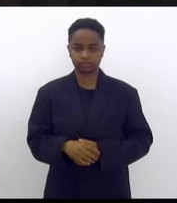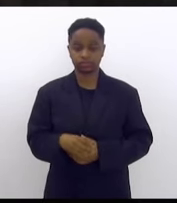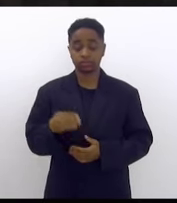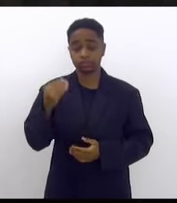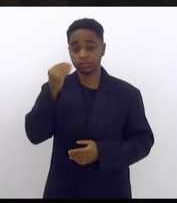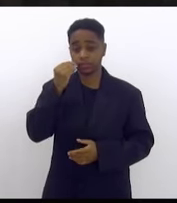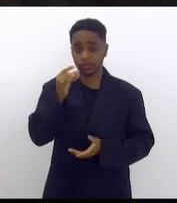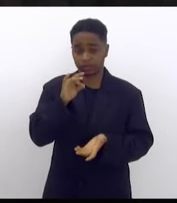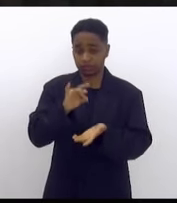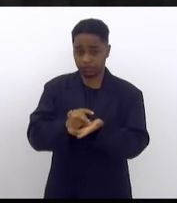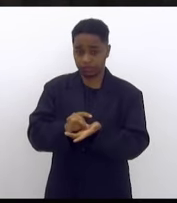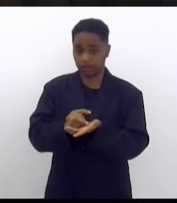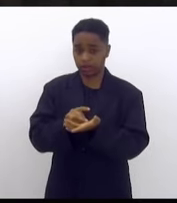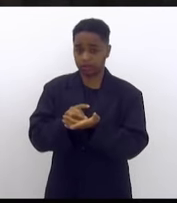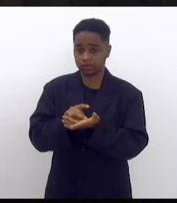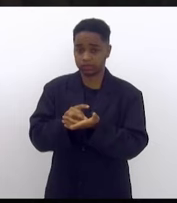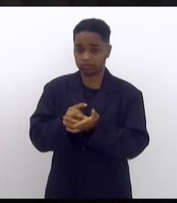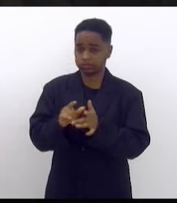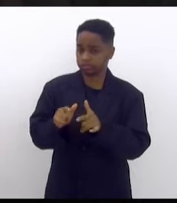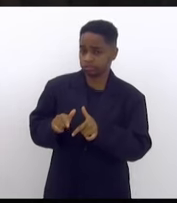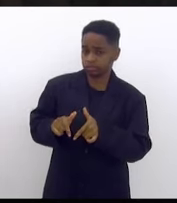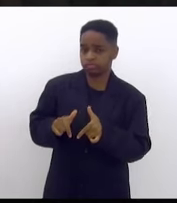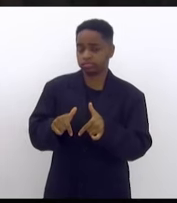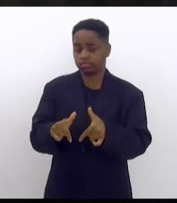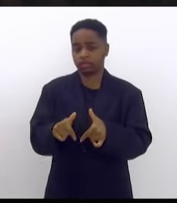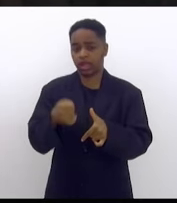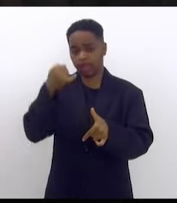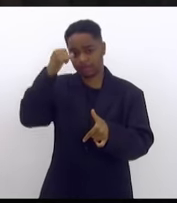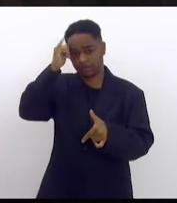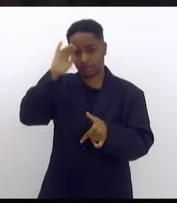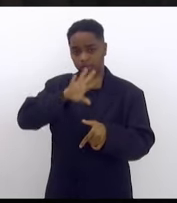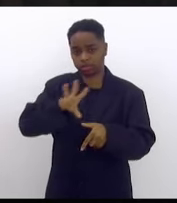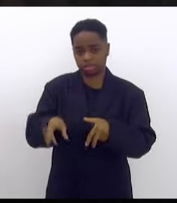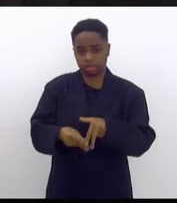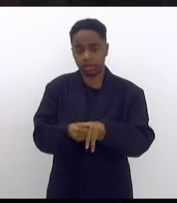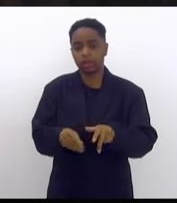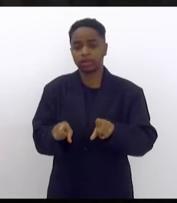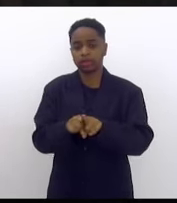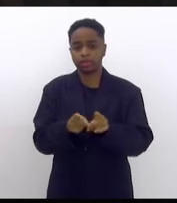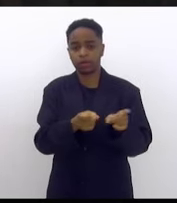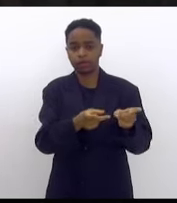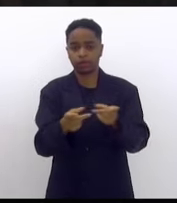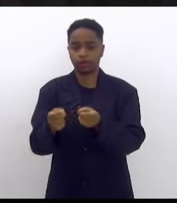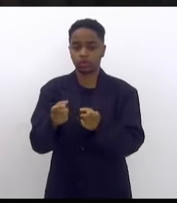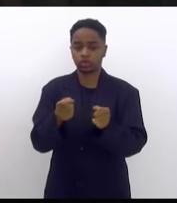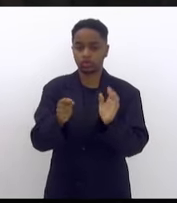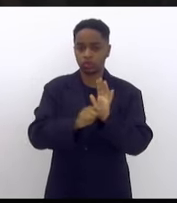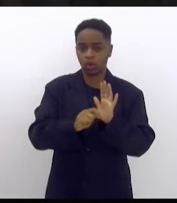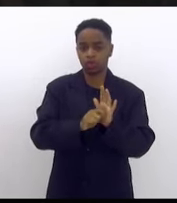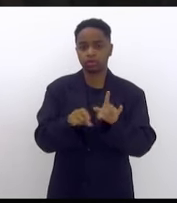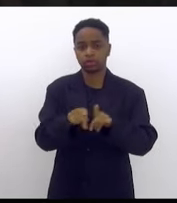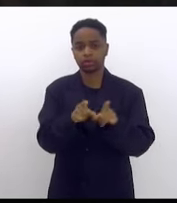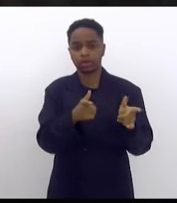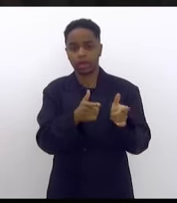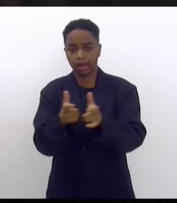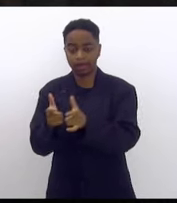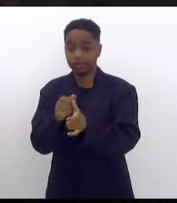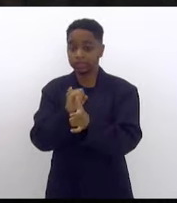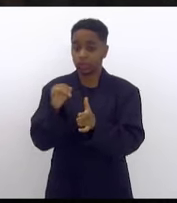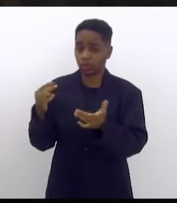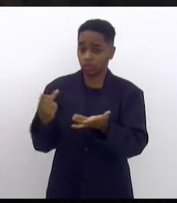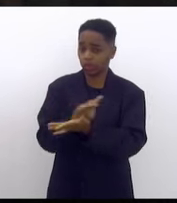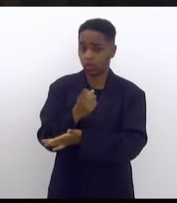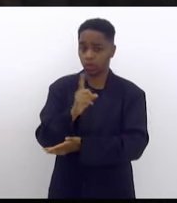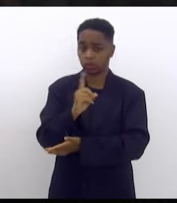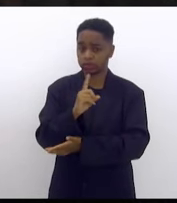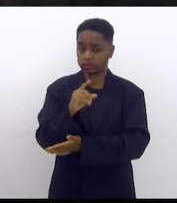sufocar de fato a lavagem do dinheiro, o tráfico de drogas e armas. Se isso não acontecer